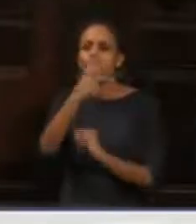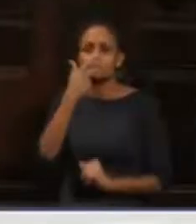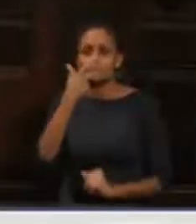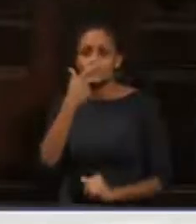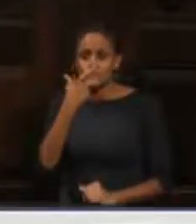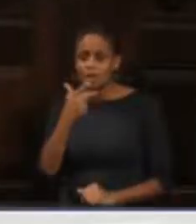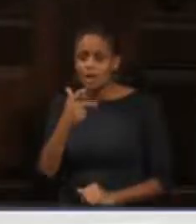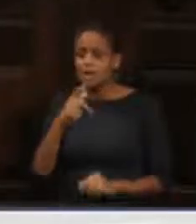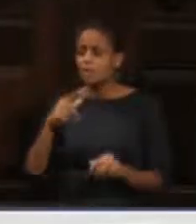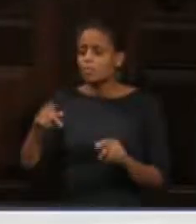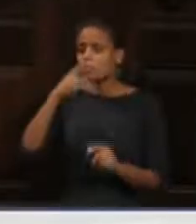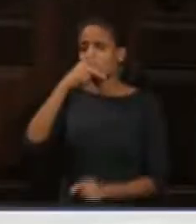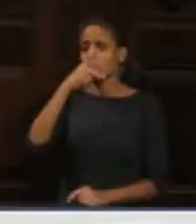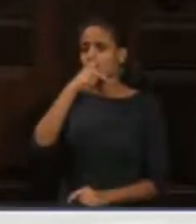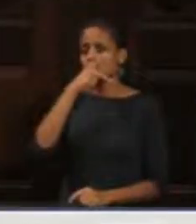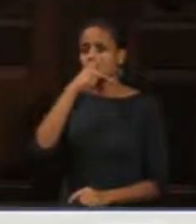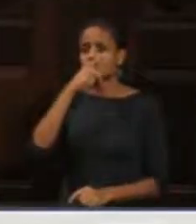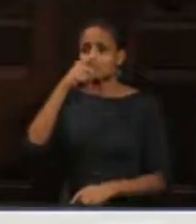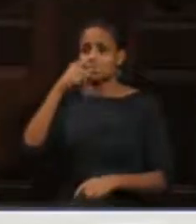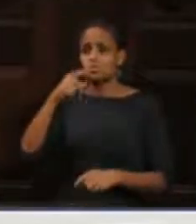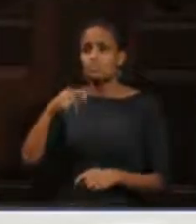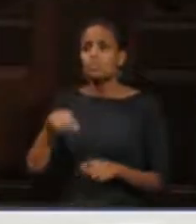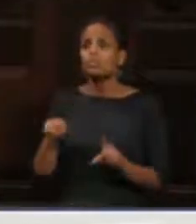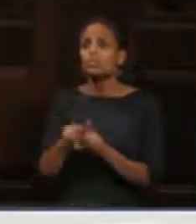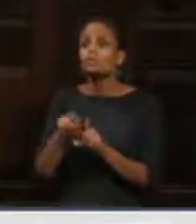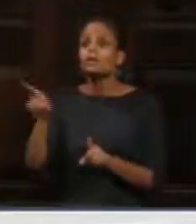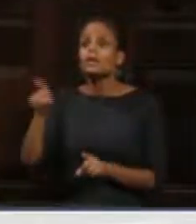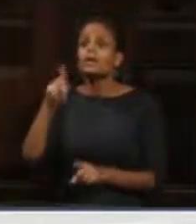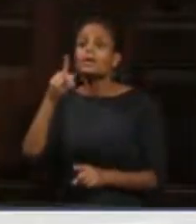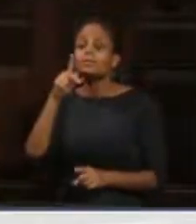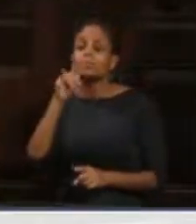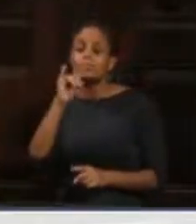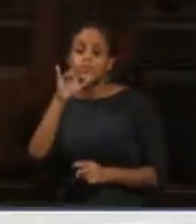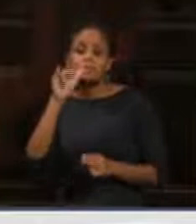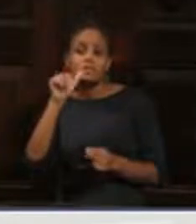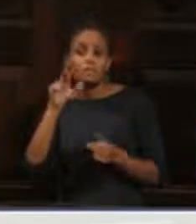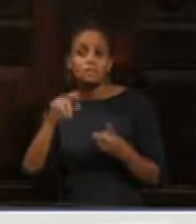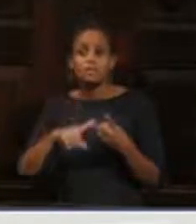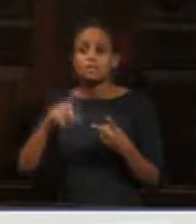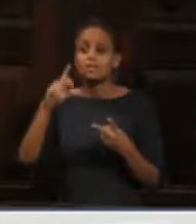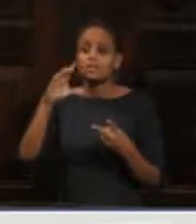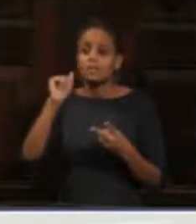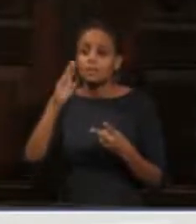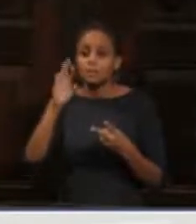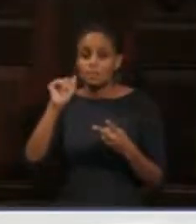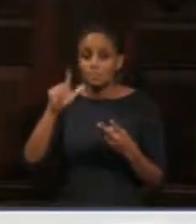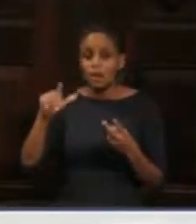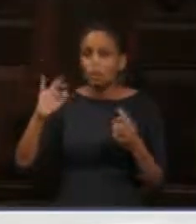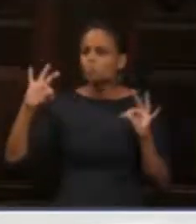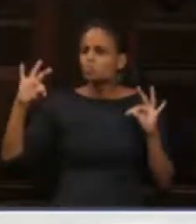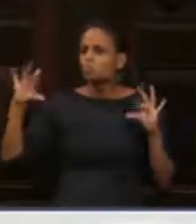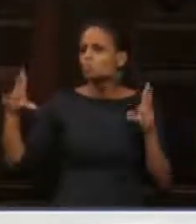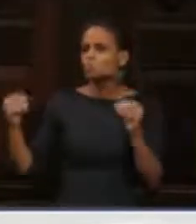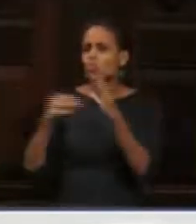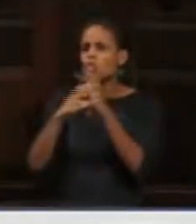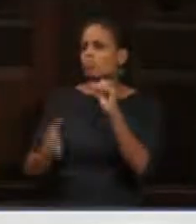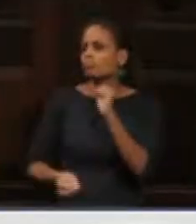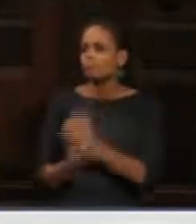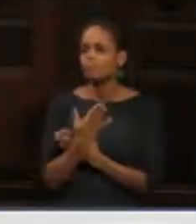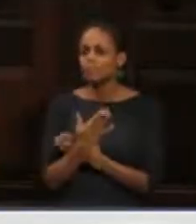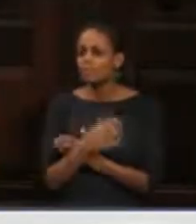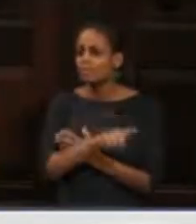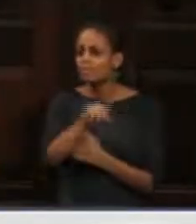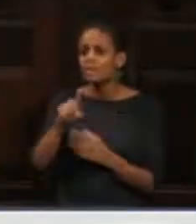seu grupo político, Cabral, Pisciani, Pezão e toda a corja de corruptos a quem